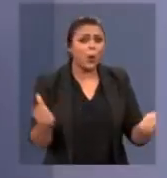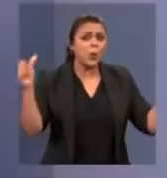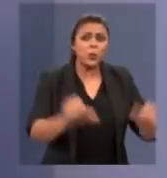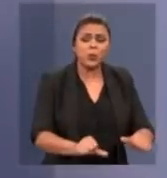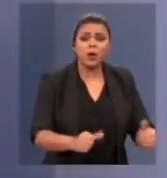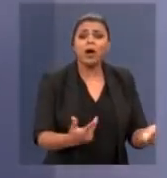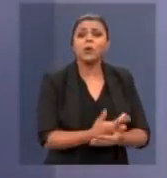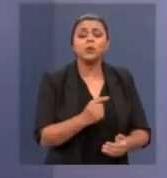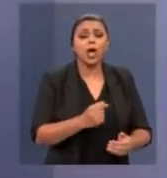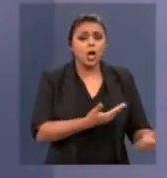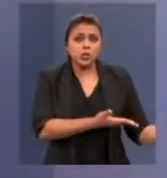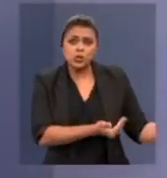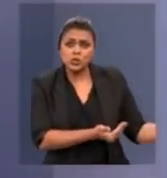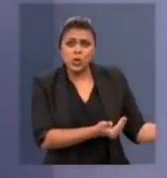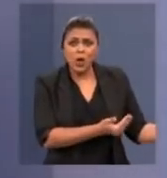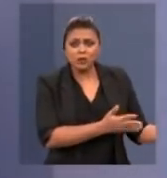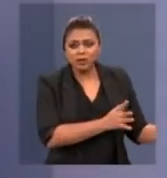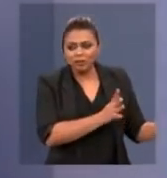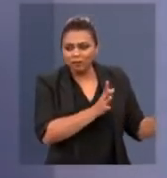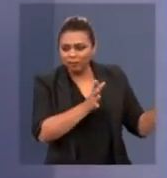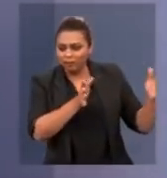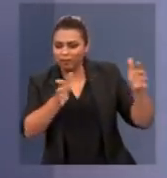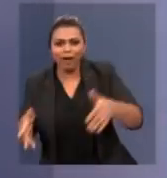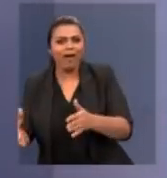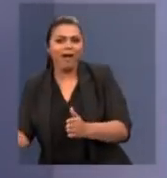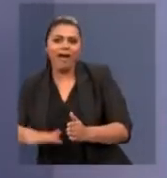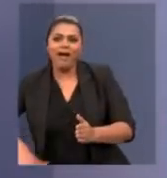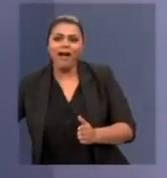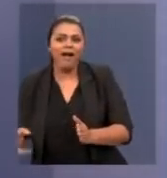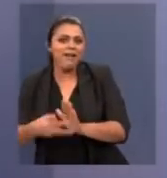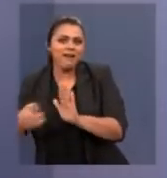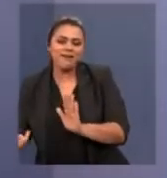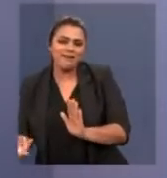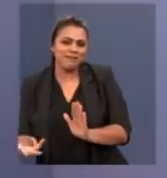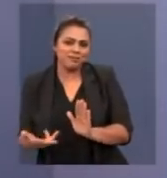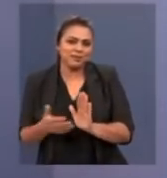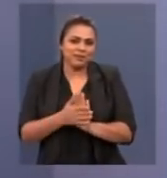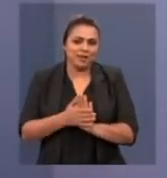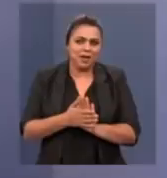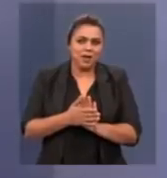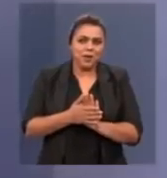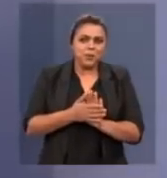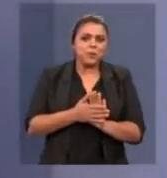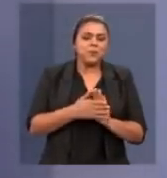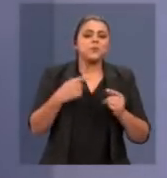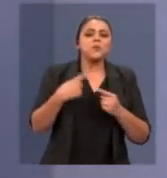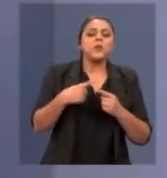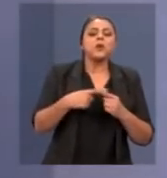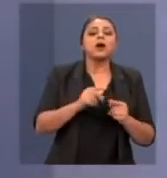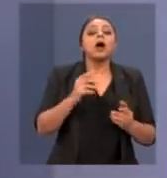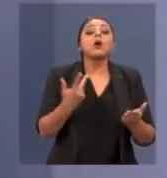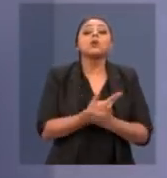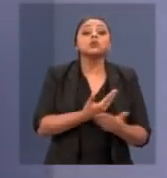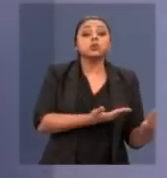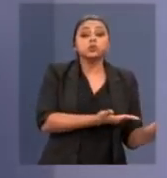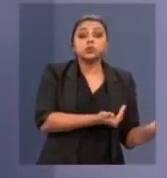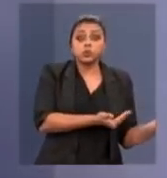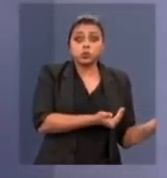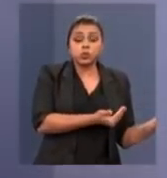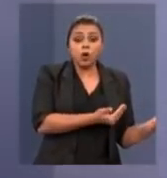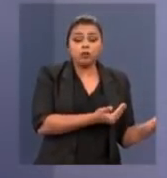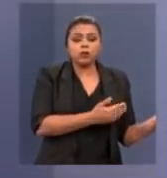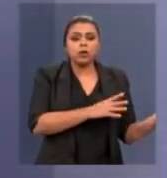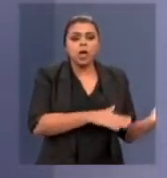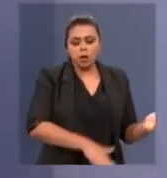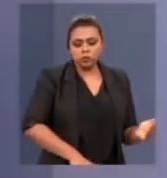morrer e matar o que se viu foi exatamente 54 anos que se passaram é hora que aquele adolescente virou jovem então a